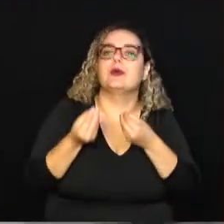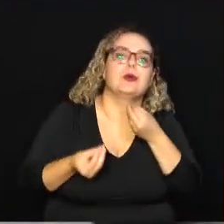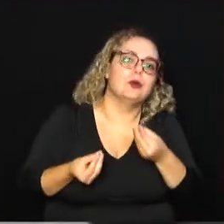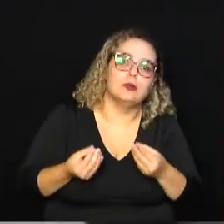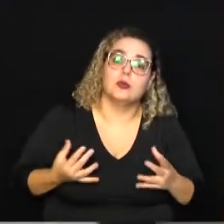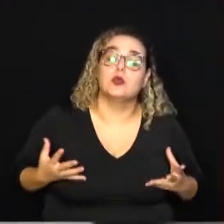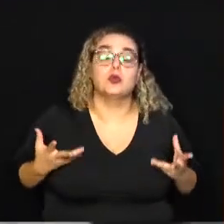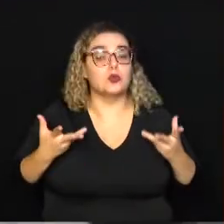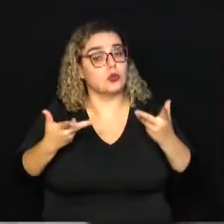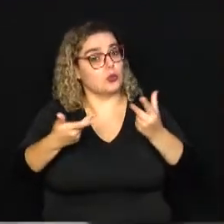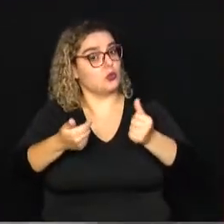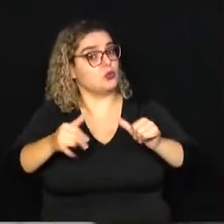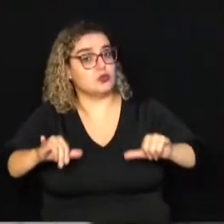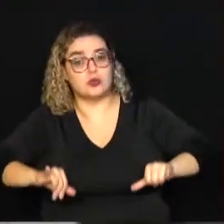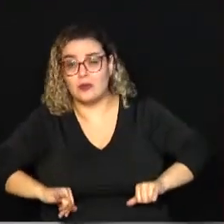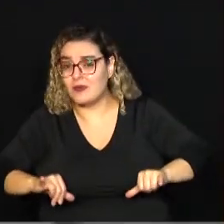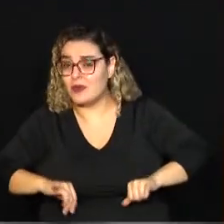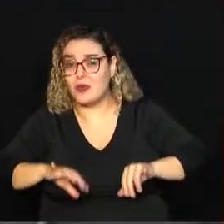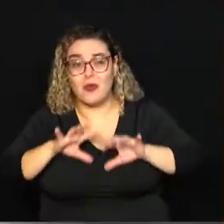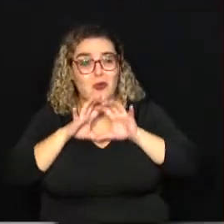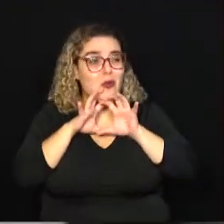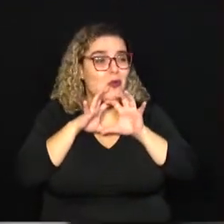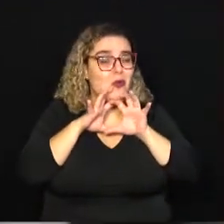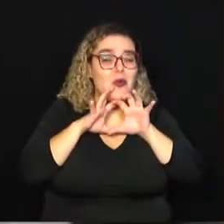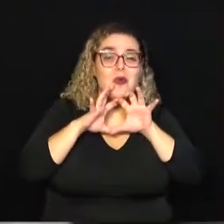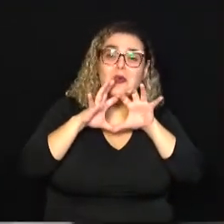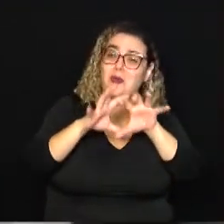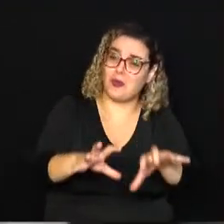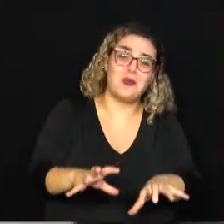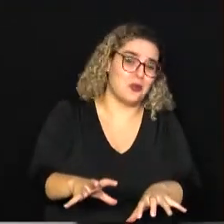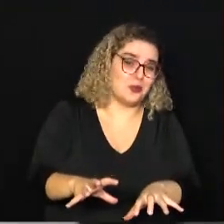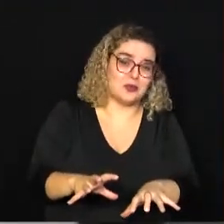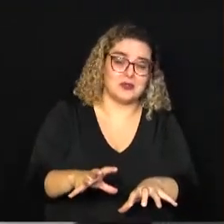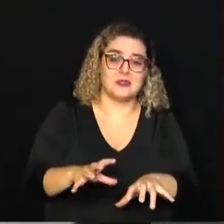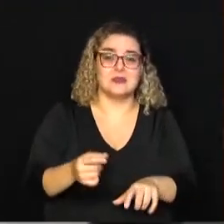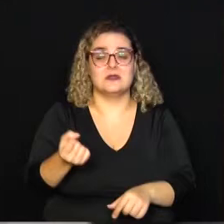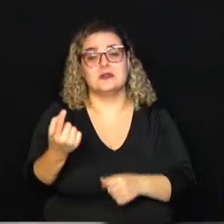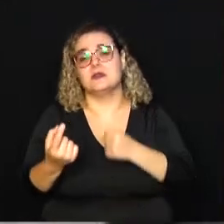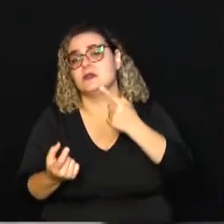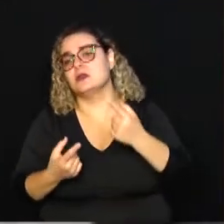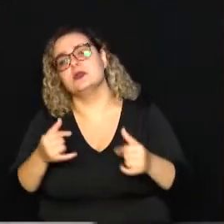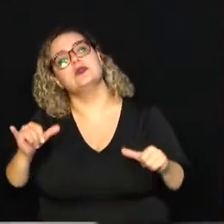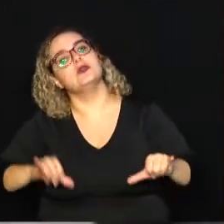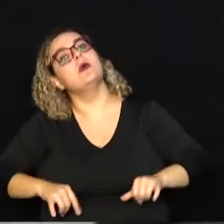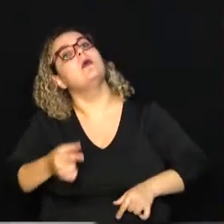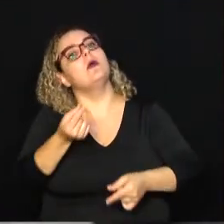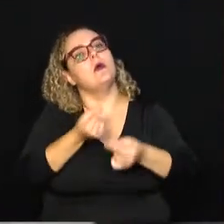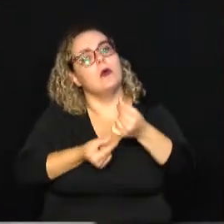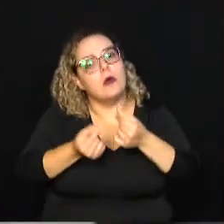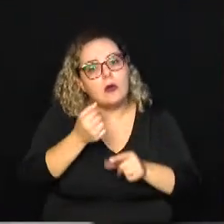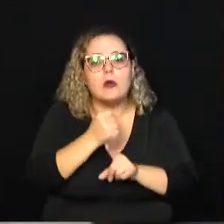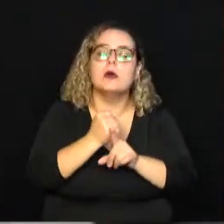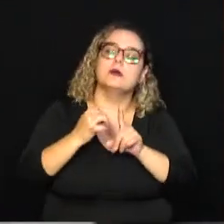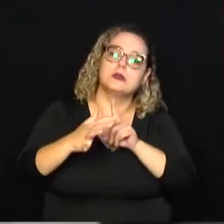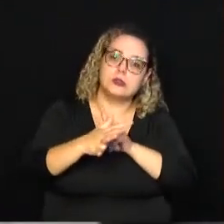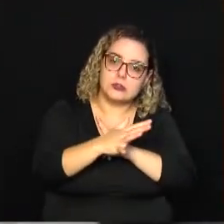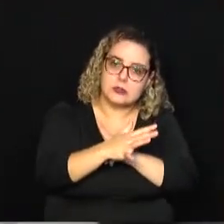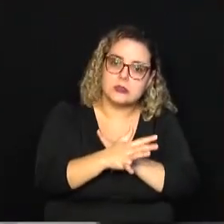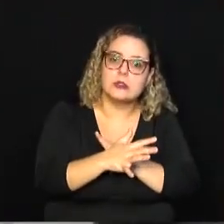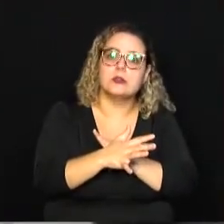sofrendo horrores com essa pandemia, horrores, né? Alguns sofrem com as consequências econômicas e sociais dessa pandemia, que